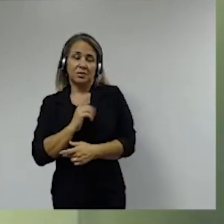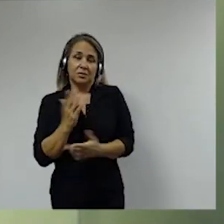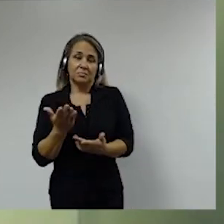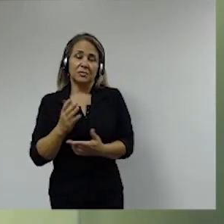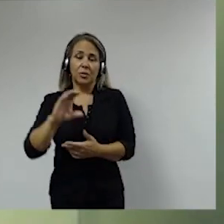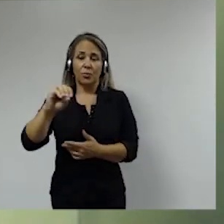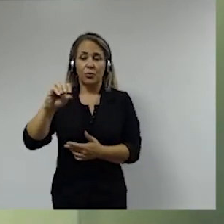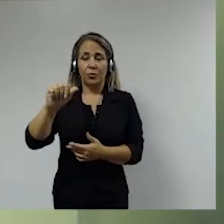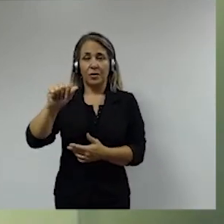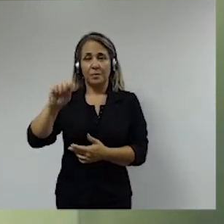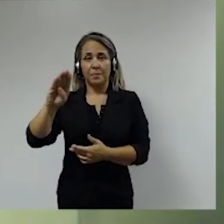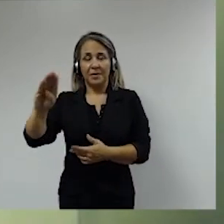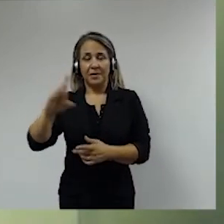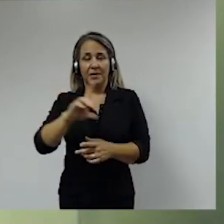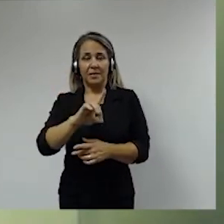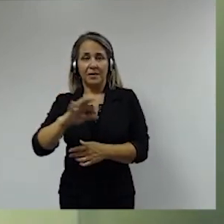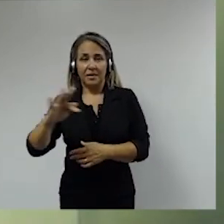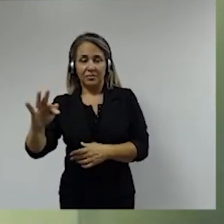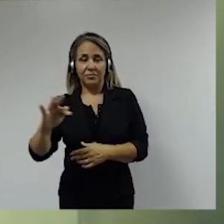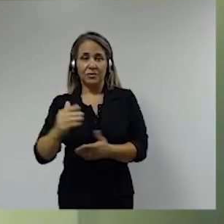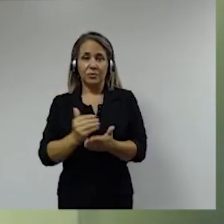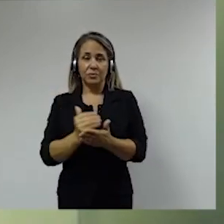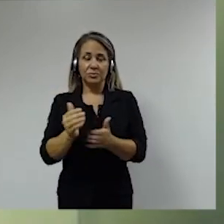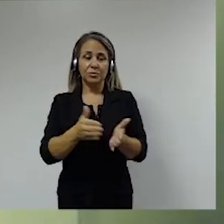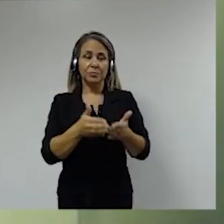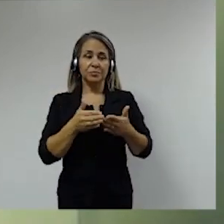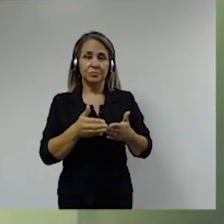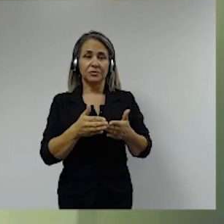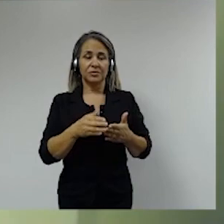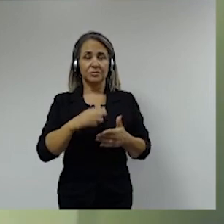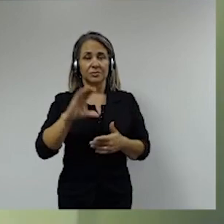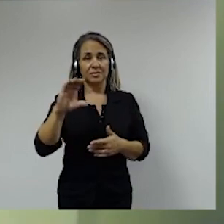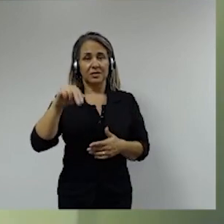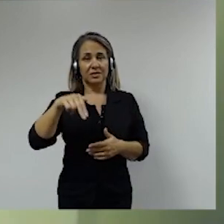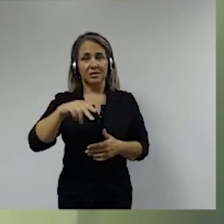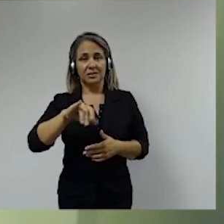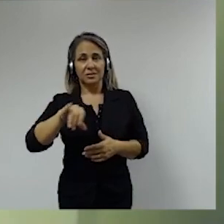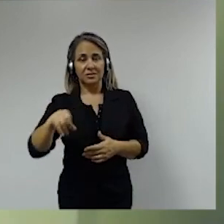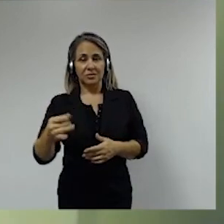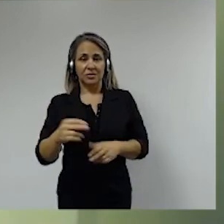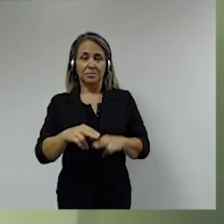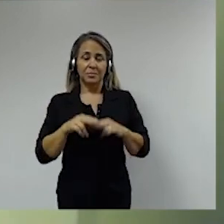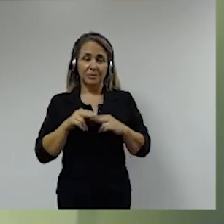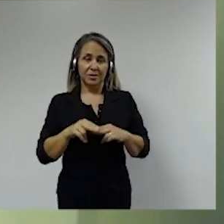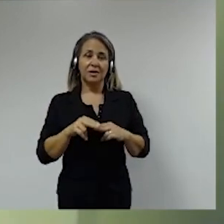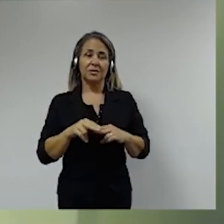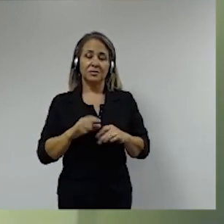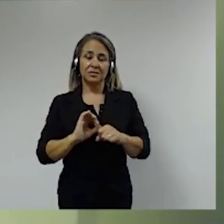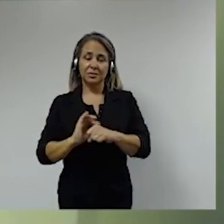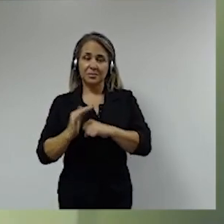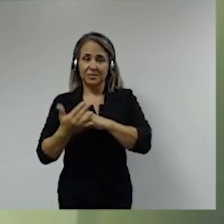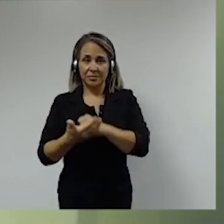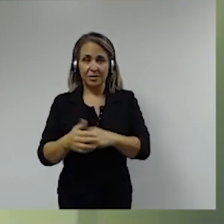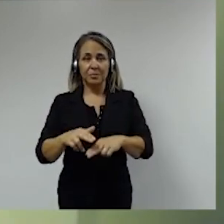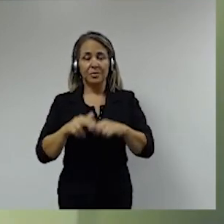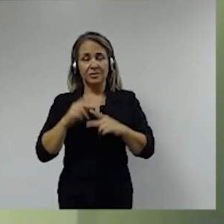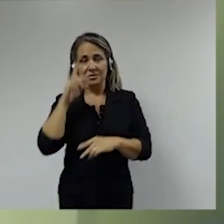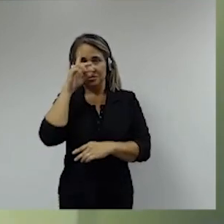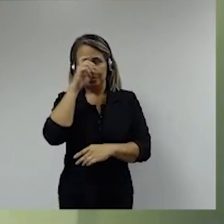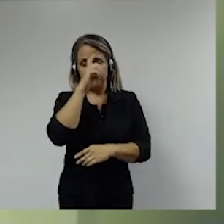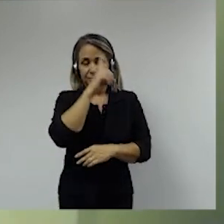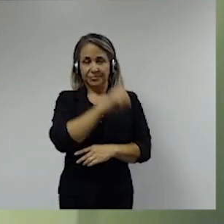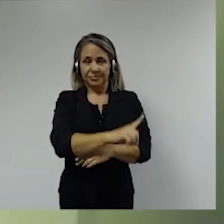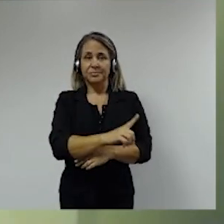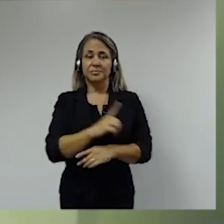a OAB-DF ingressou com um pedido no CNJ por conta dessa pandemia, por conta dessas dificuldades também